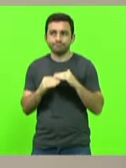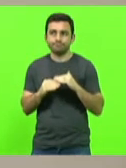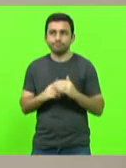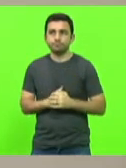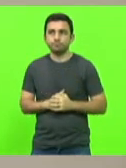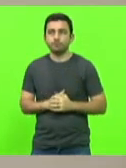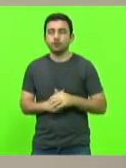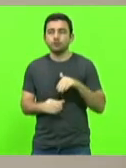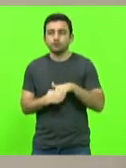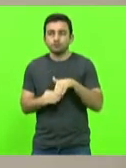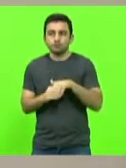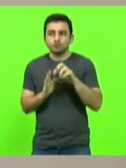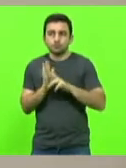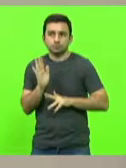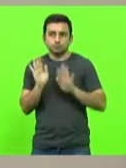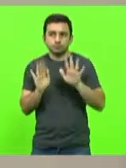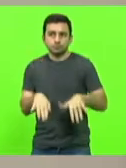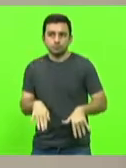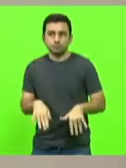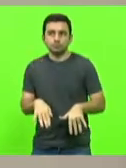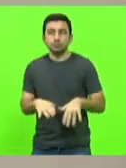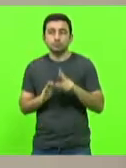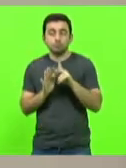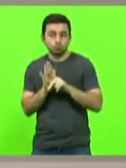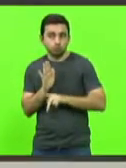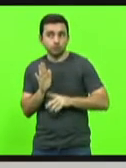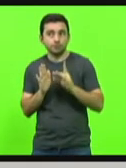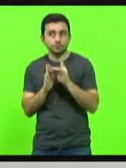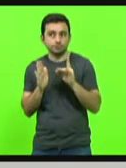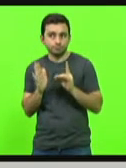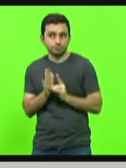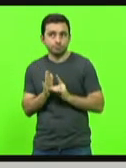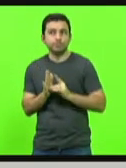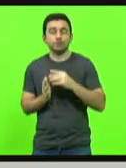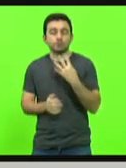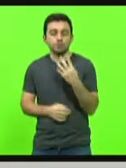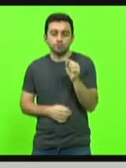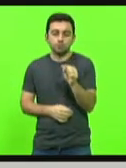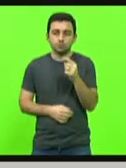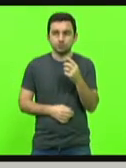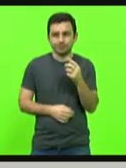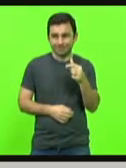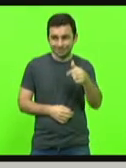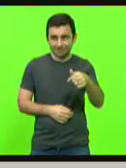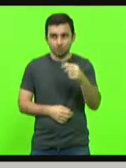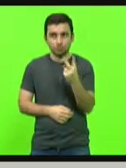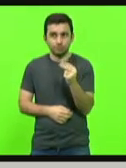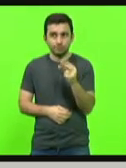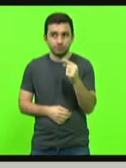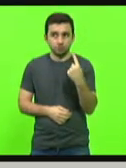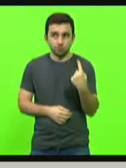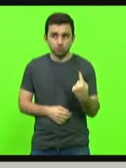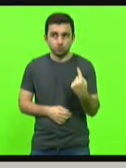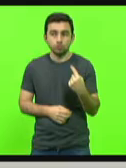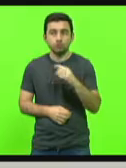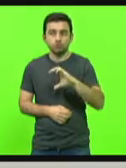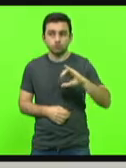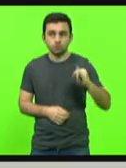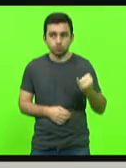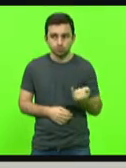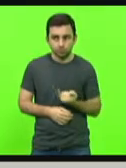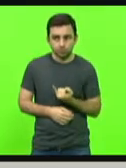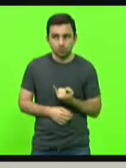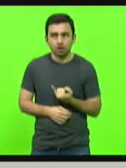unanimidade. Votação da redação final do projeto de decreto legislativo 4.7/2021, autor Comissão de Constituição e Justiça.